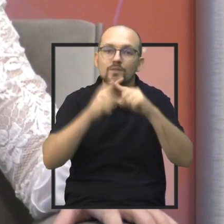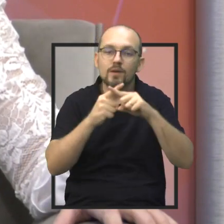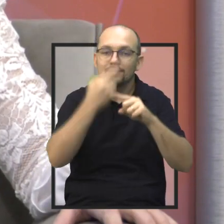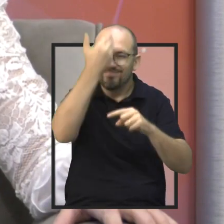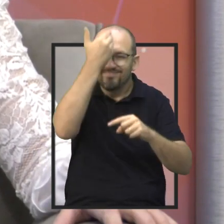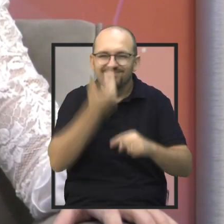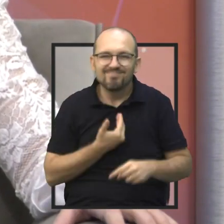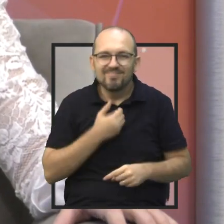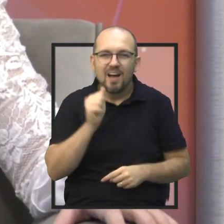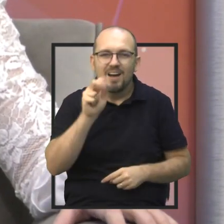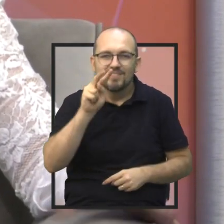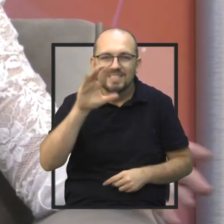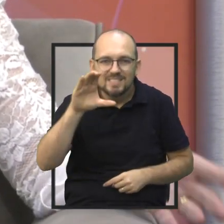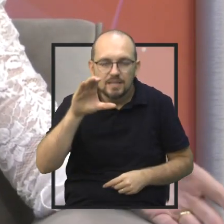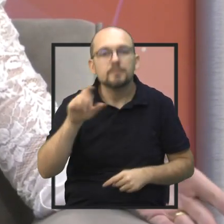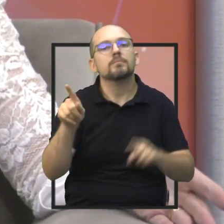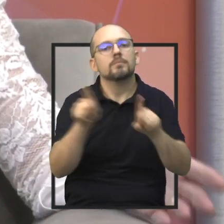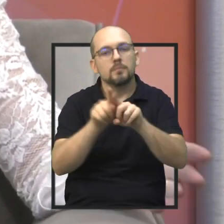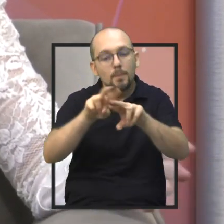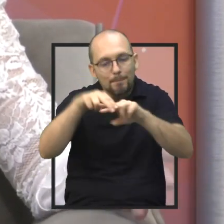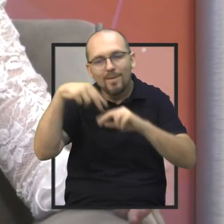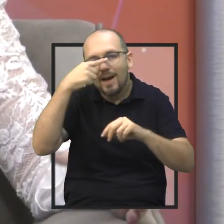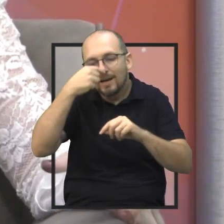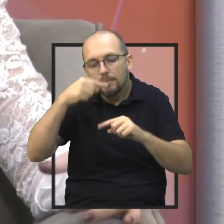vascular cerebral. Então,